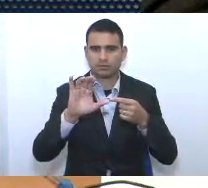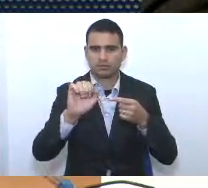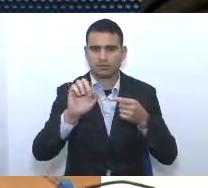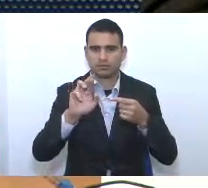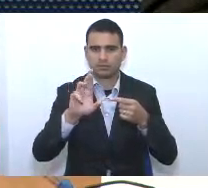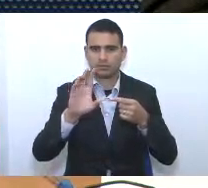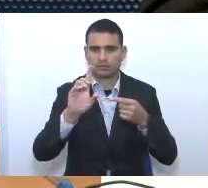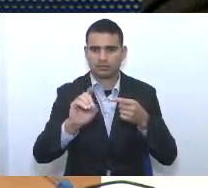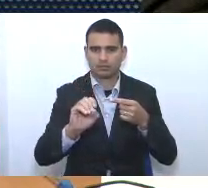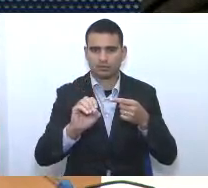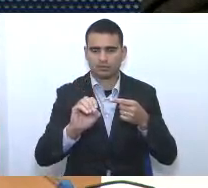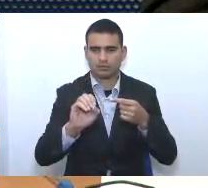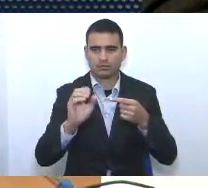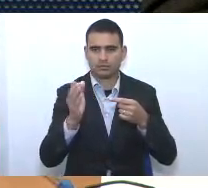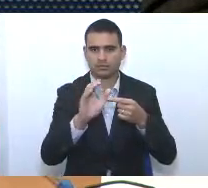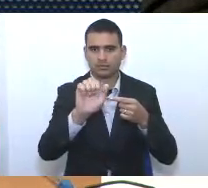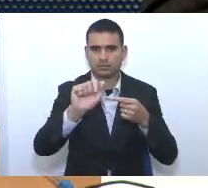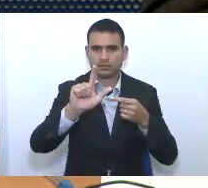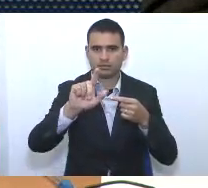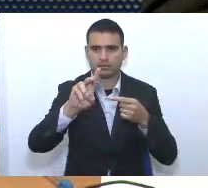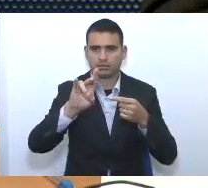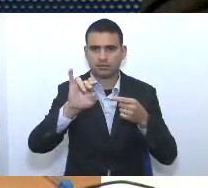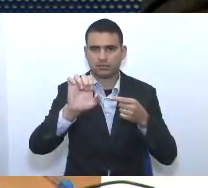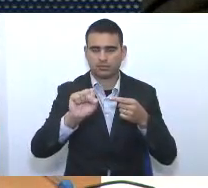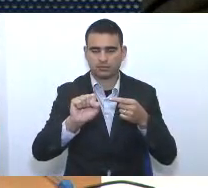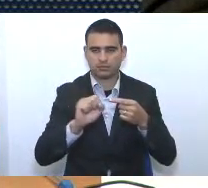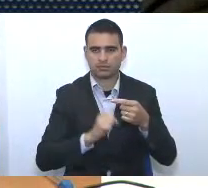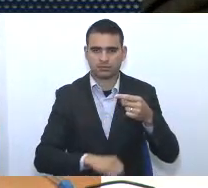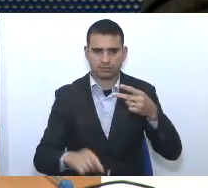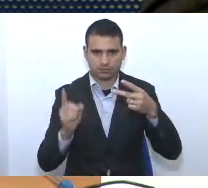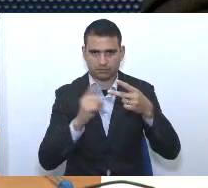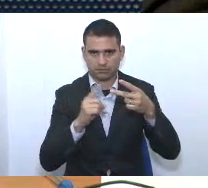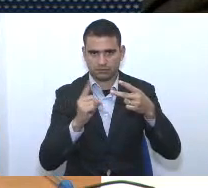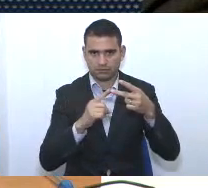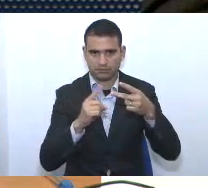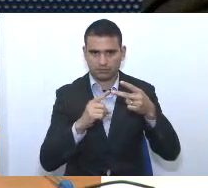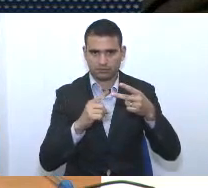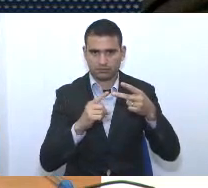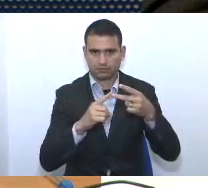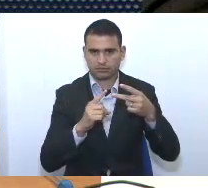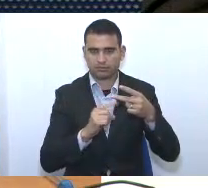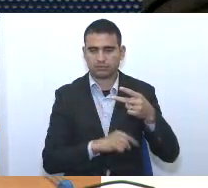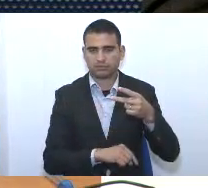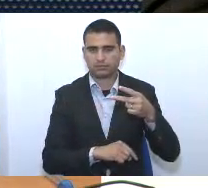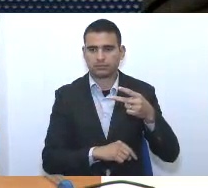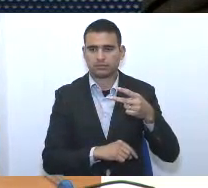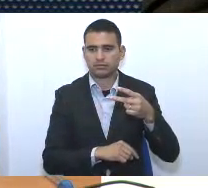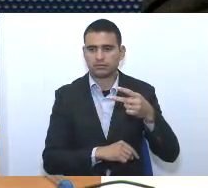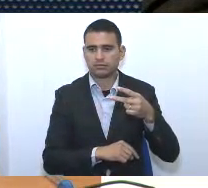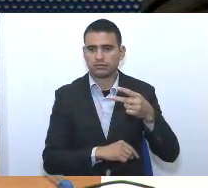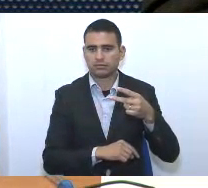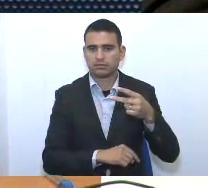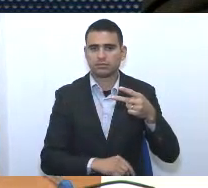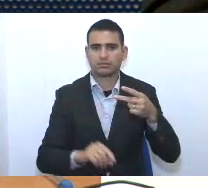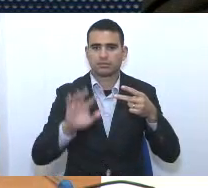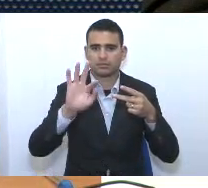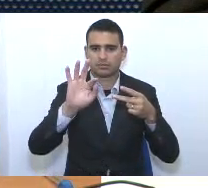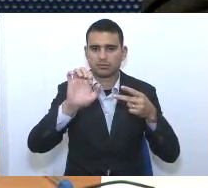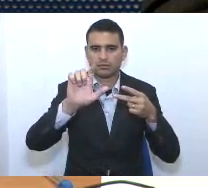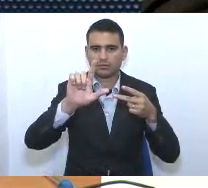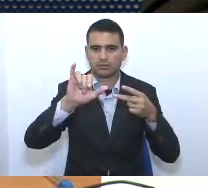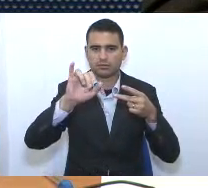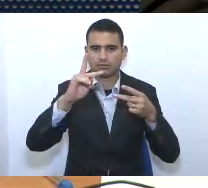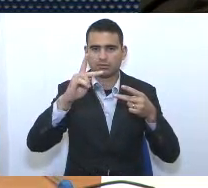nosso agente orçamentário. Gostaria de chamar o meu assessor direto, o doutor André Felipe Chaves,